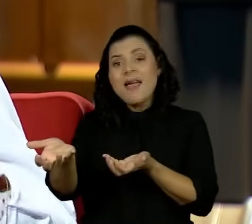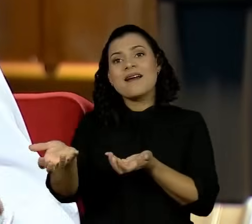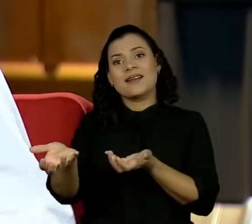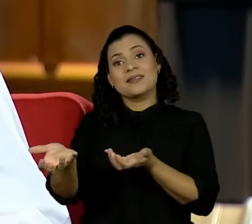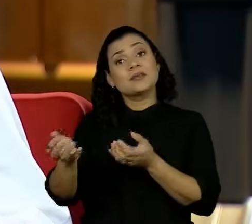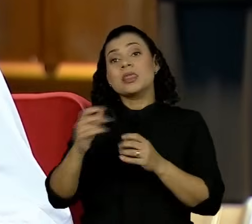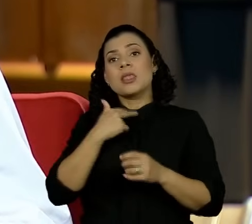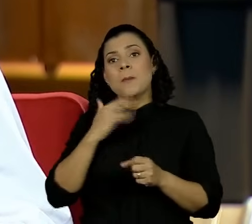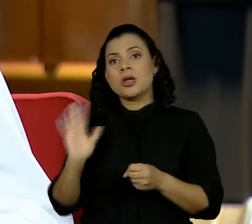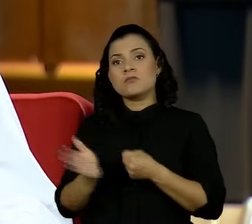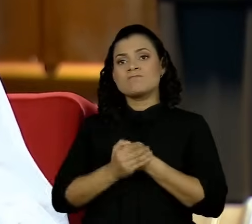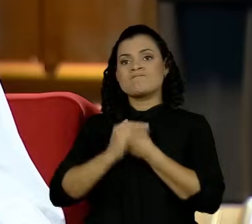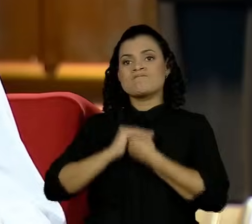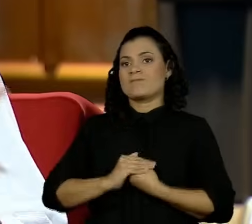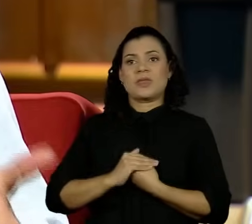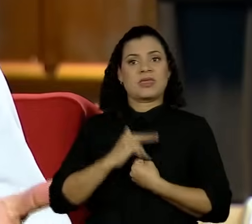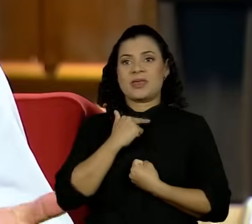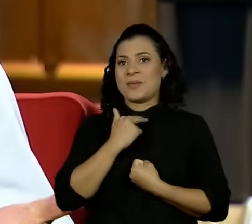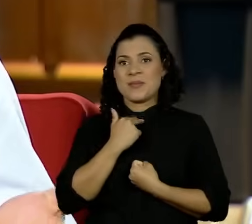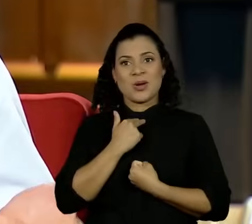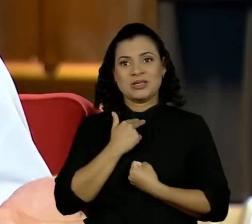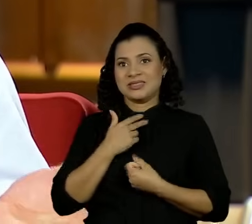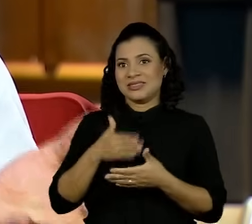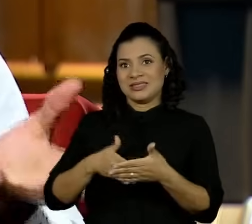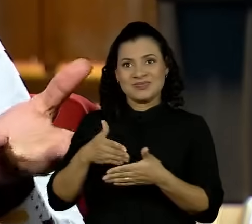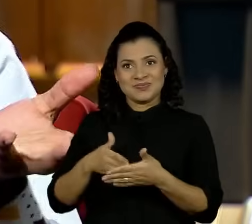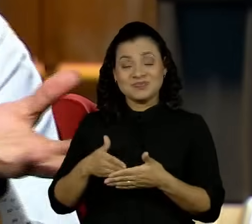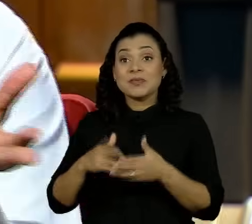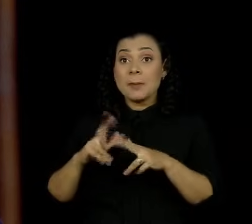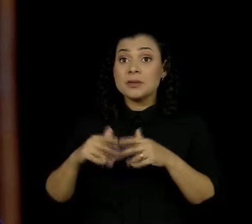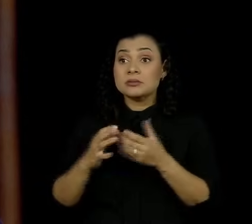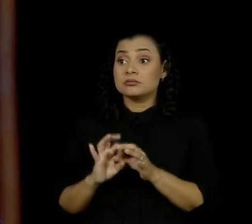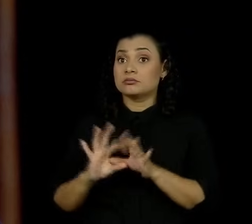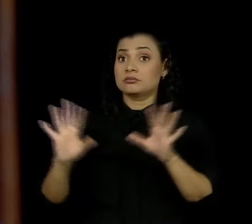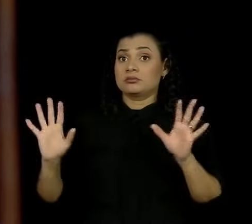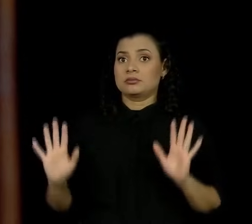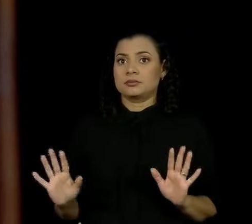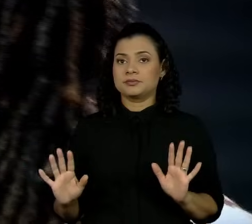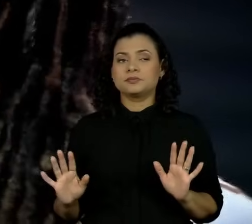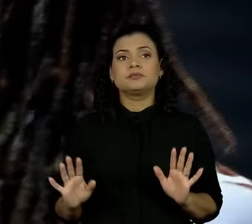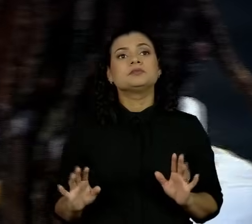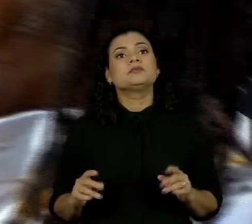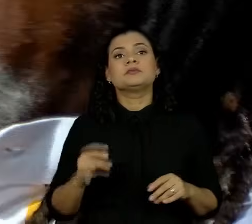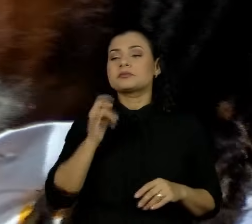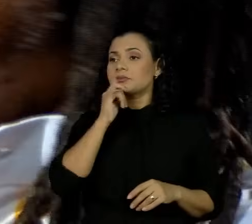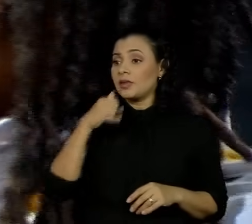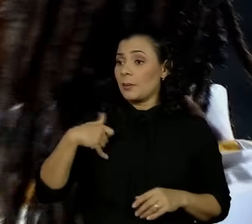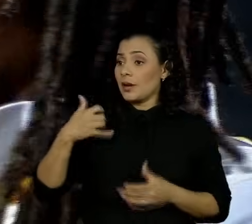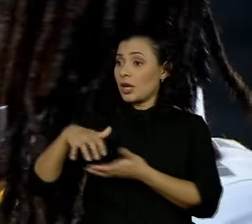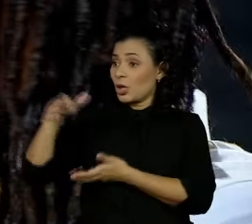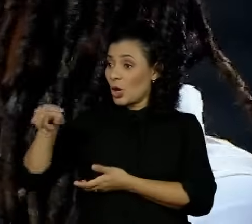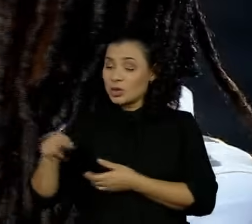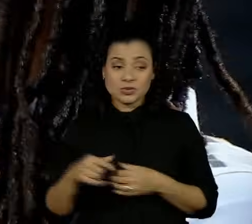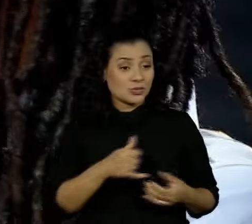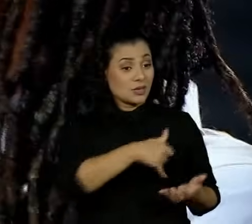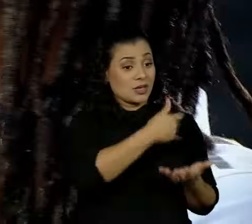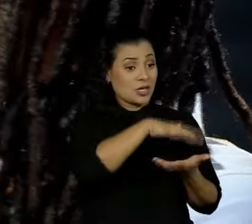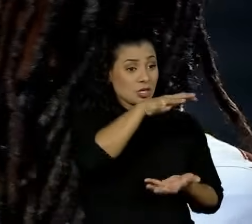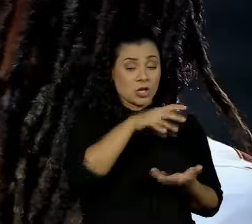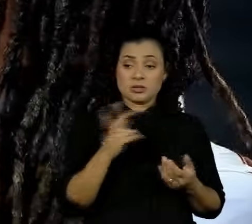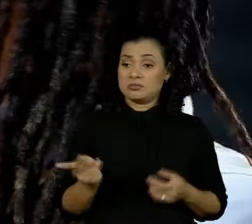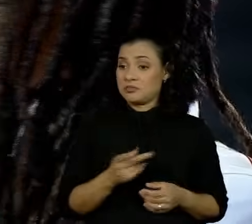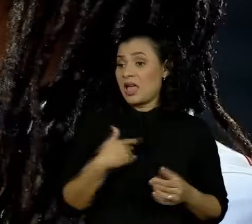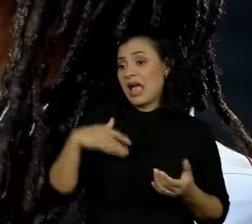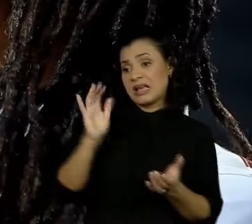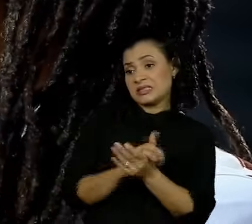ser escondido isso, e também não pode criar barreiras, né? Então, Vira assim... um tabu, né? Não, e duas pessoas idosas, que sejam elas casadas ou